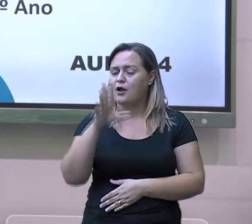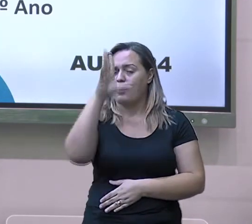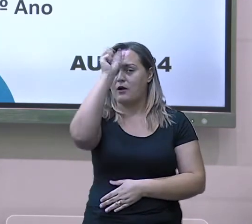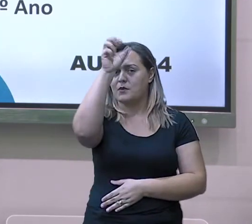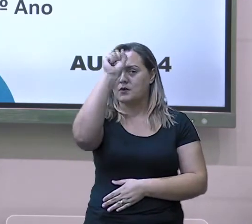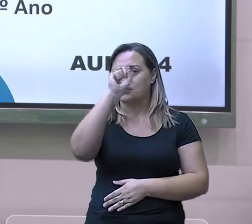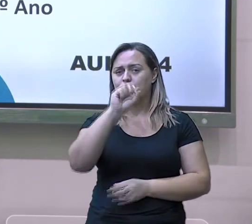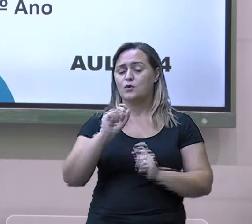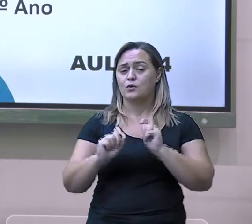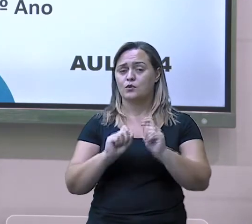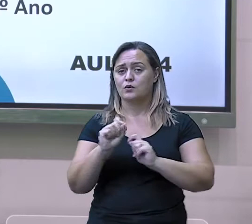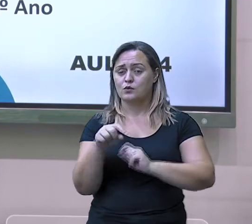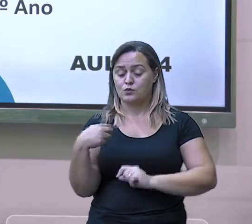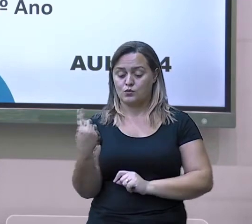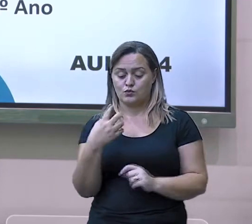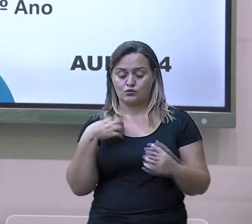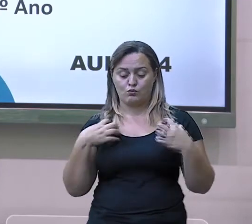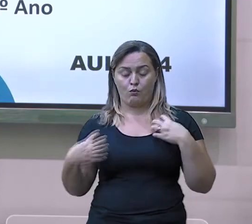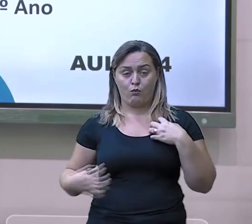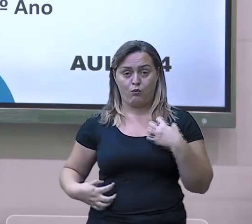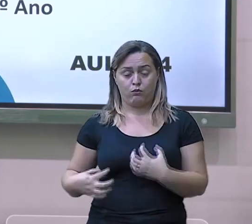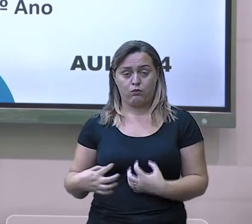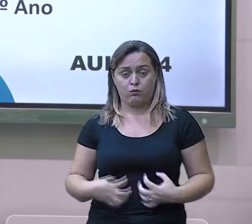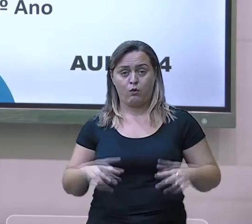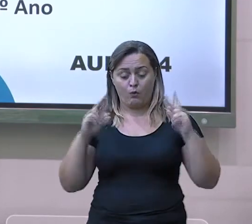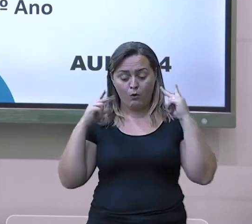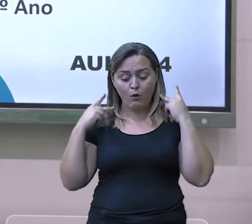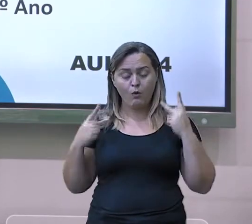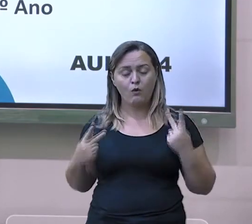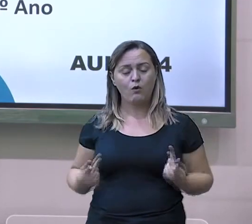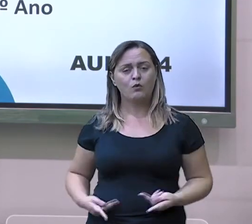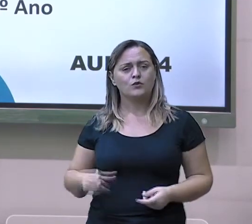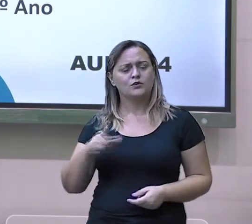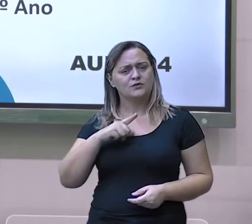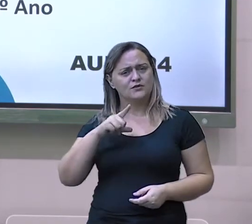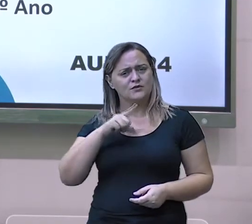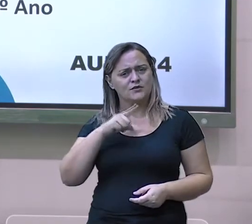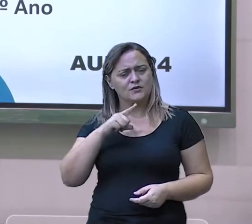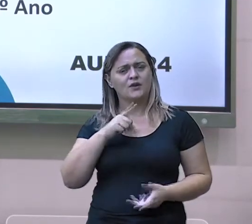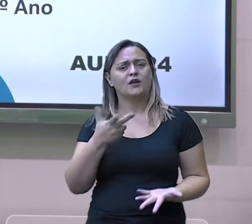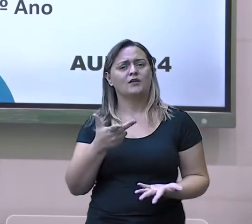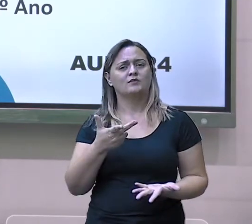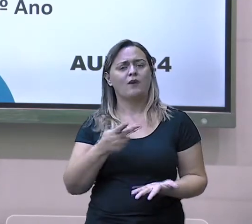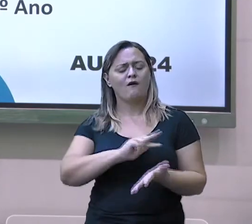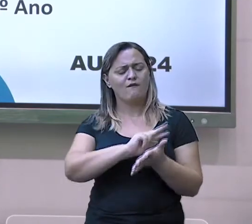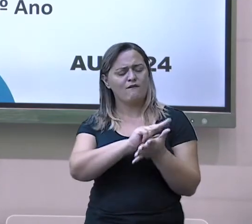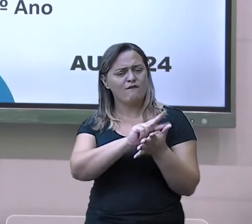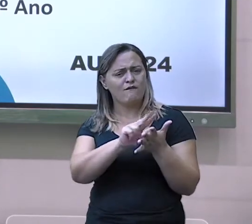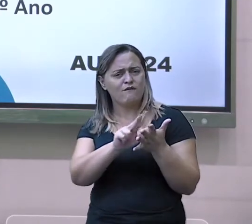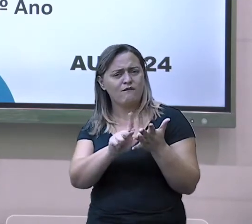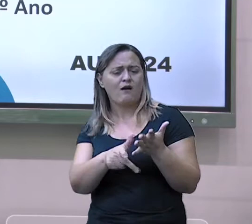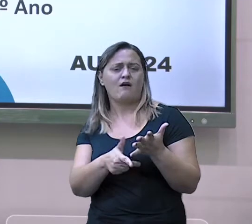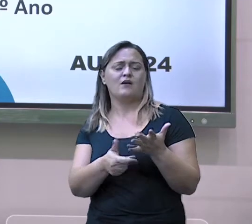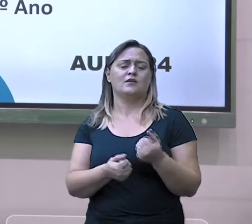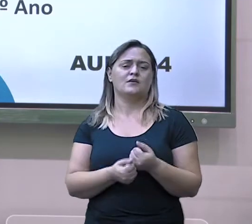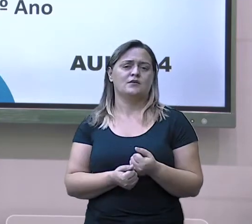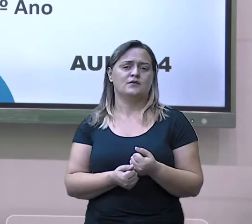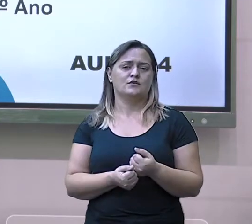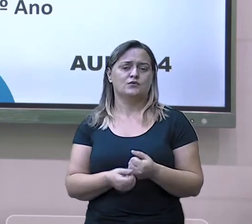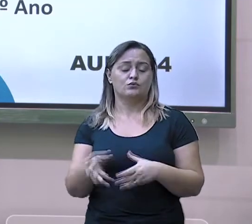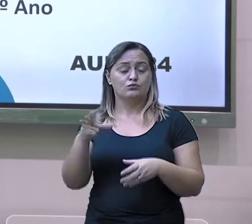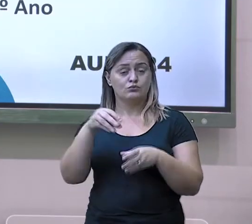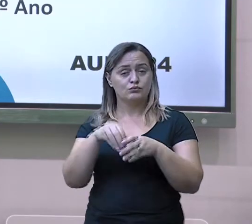nosso organismo, que no nosso corpo, nós temos diversos sistemas atuando